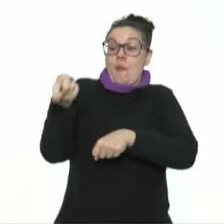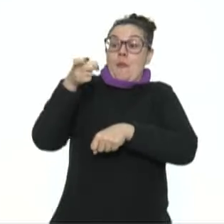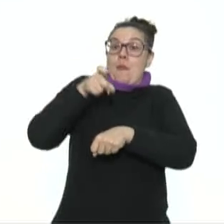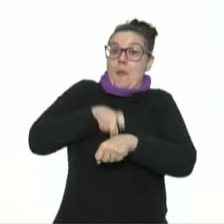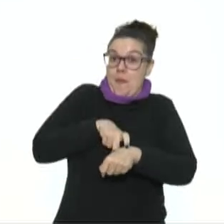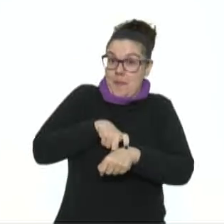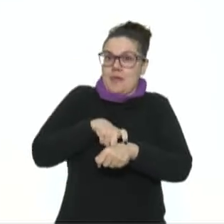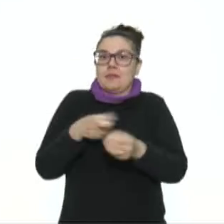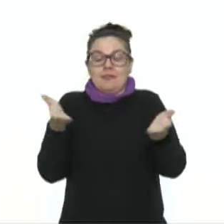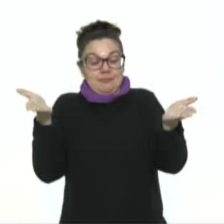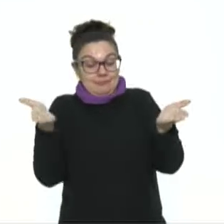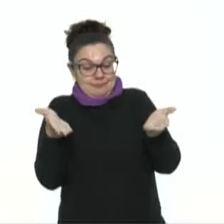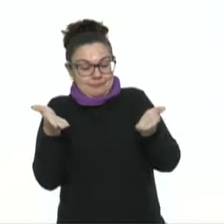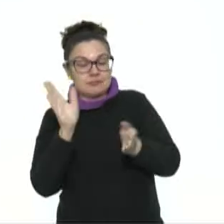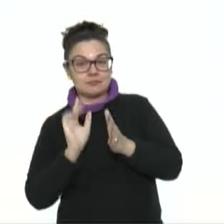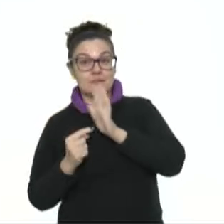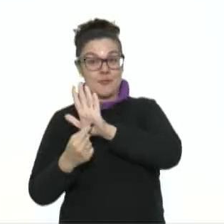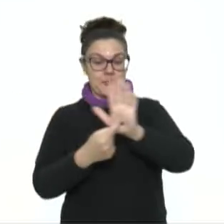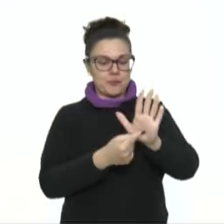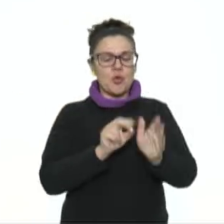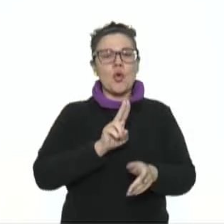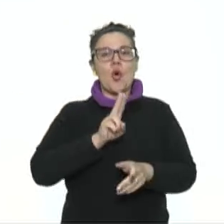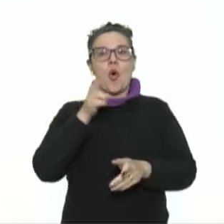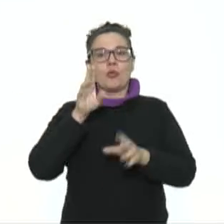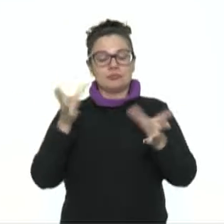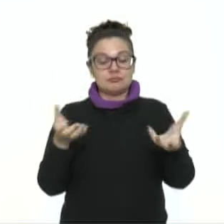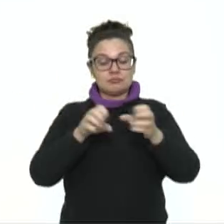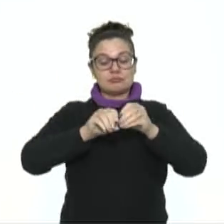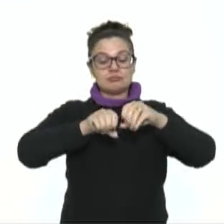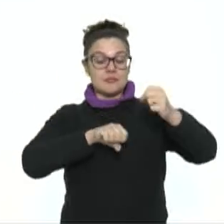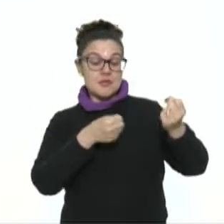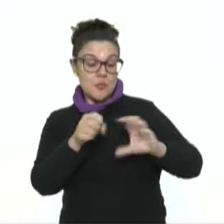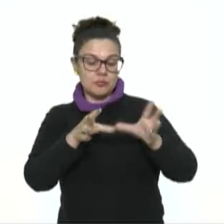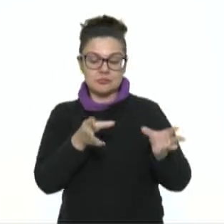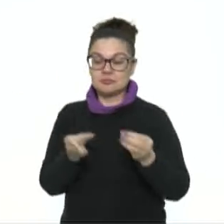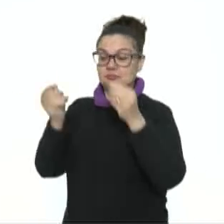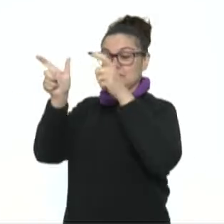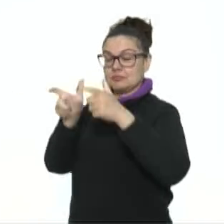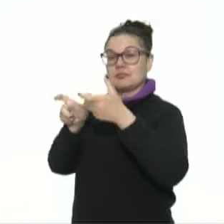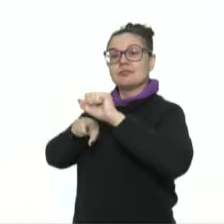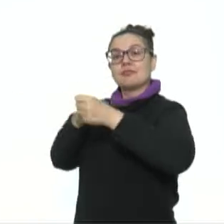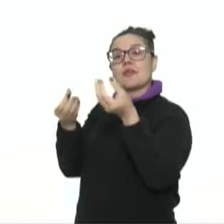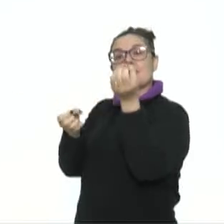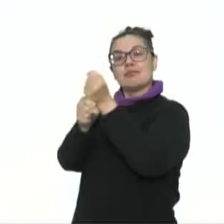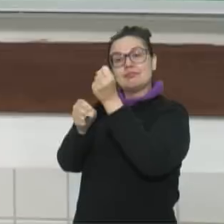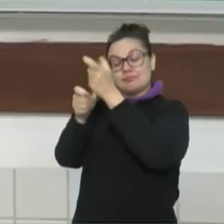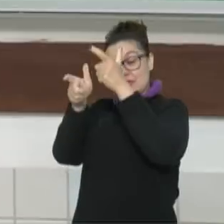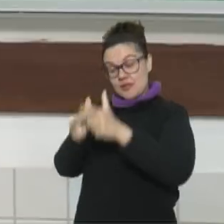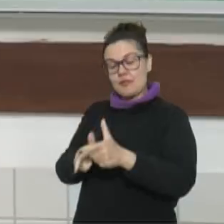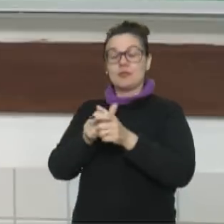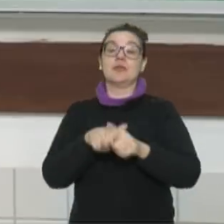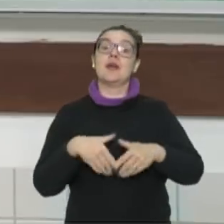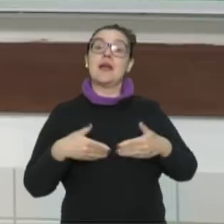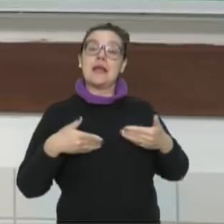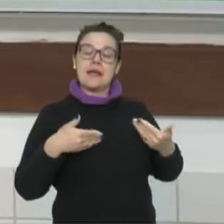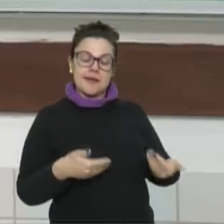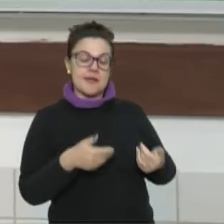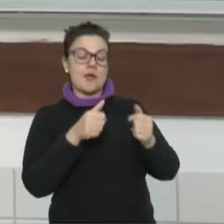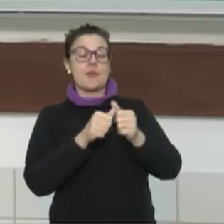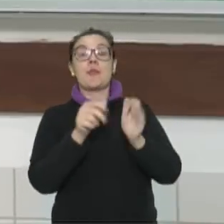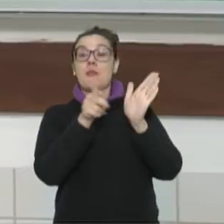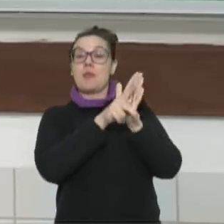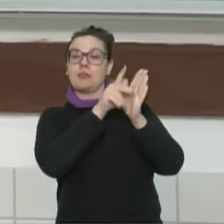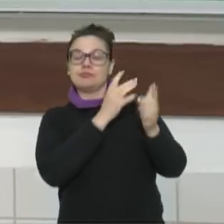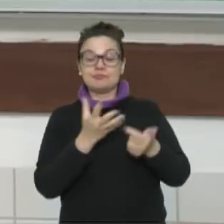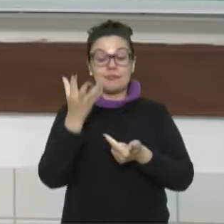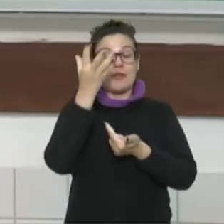na hora da exposição, ou pode ser desmontada e recriada em um local, né, em outro local. Então, a arte de instalação,